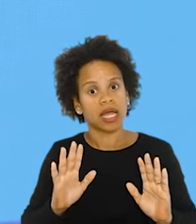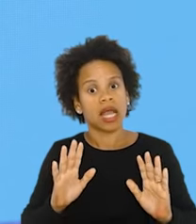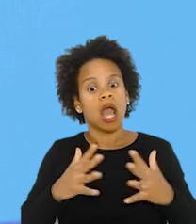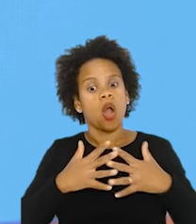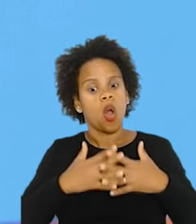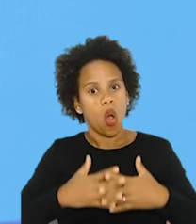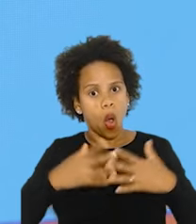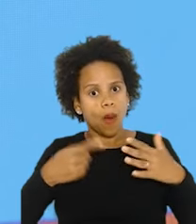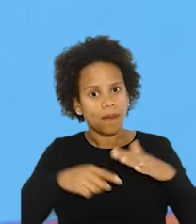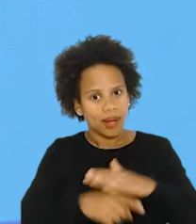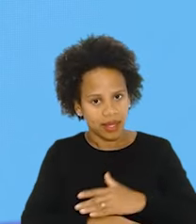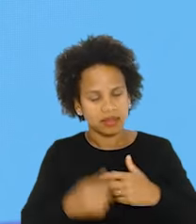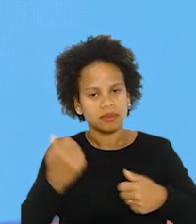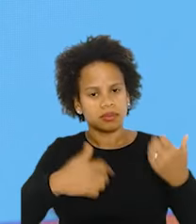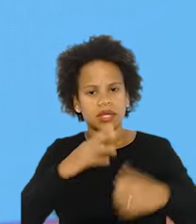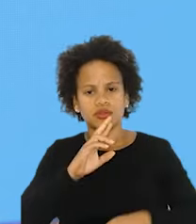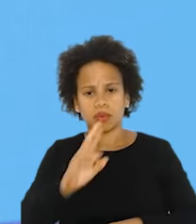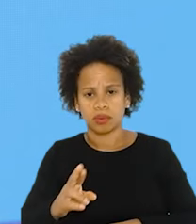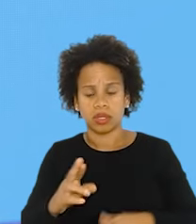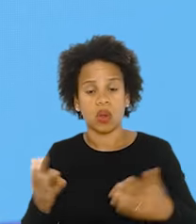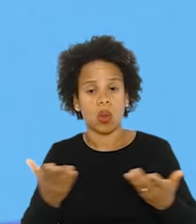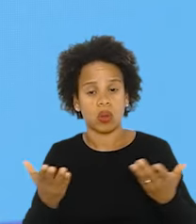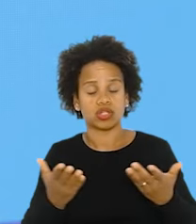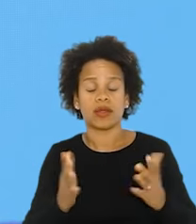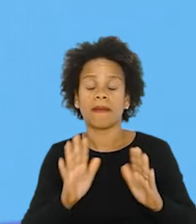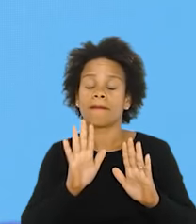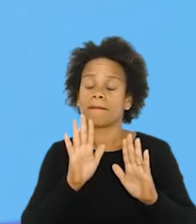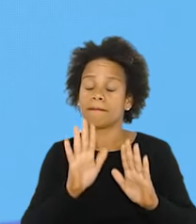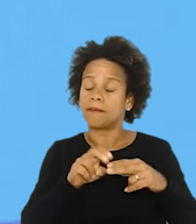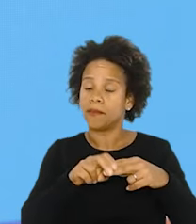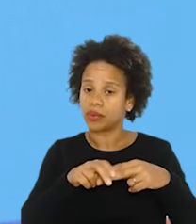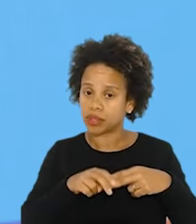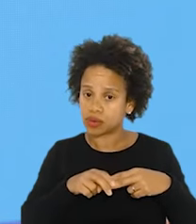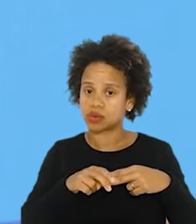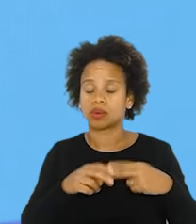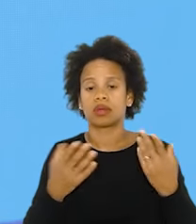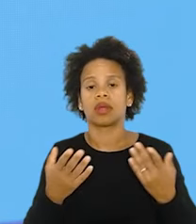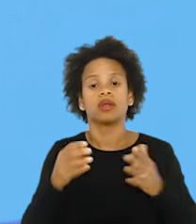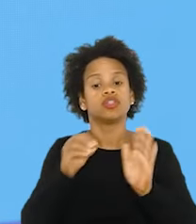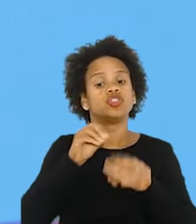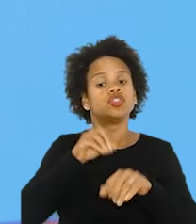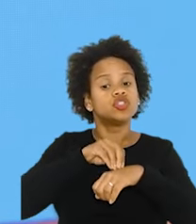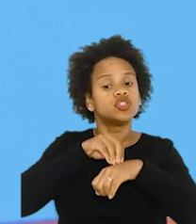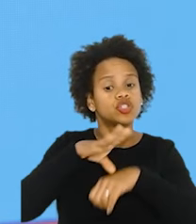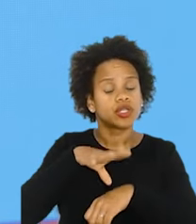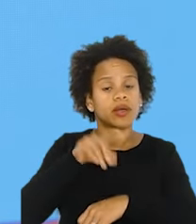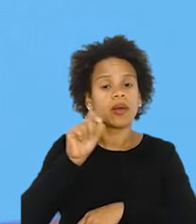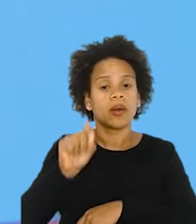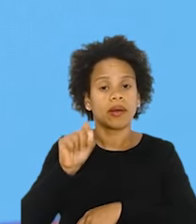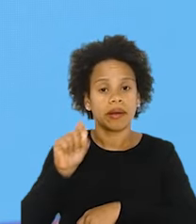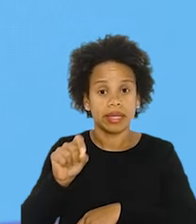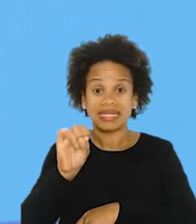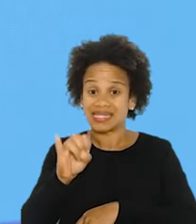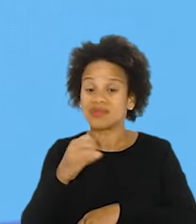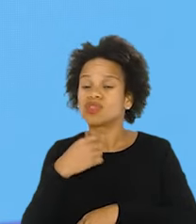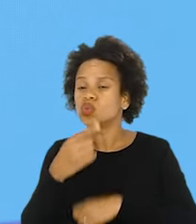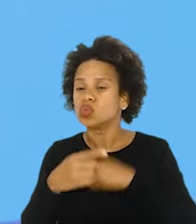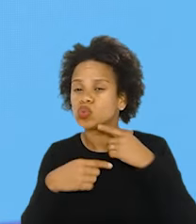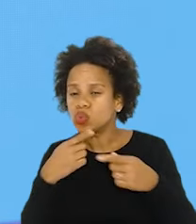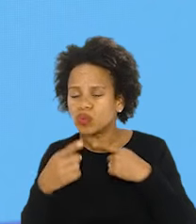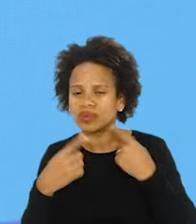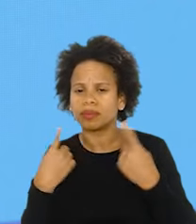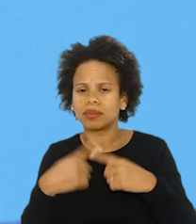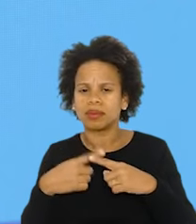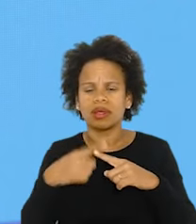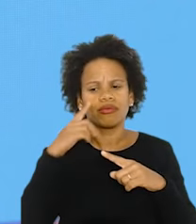aqui num bate-papo desse daqui eh por esse motivo antes de responder já te deixo a dica se você tá com essa dúvida porque passou na